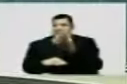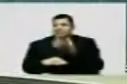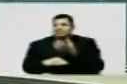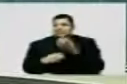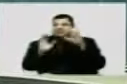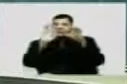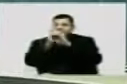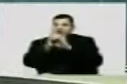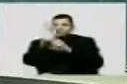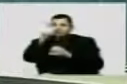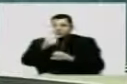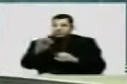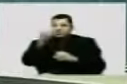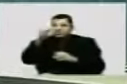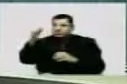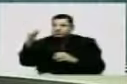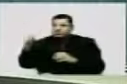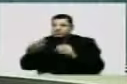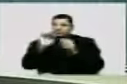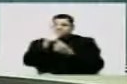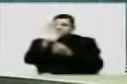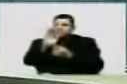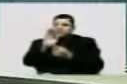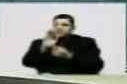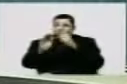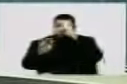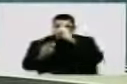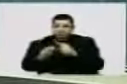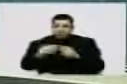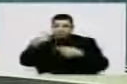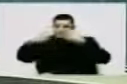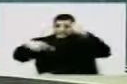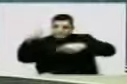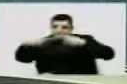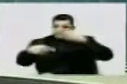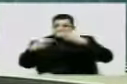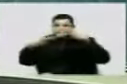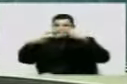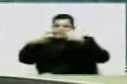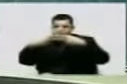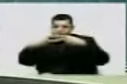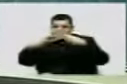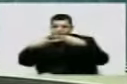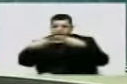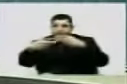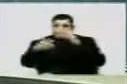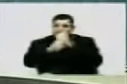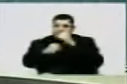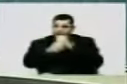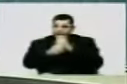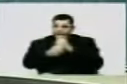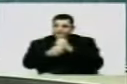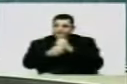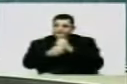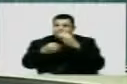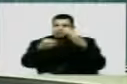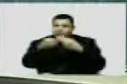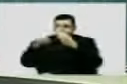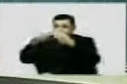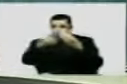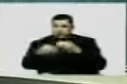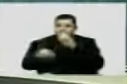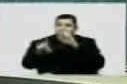de que a Constituição de 88 estabeleceu autonomia política, administrativa, orçamentária aos